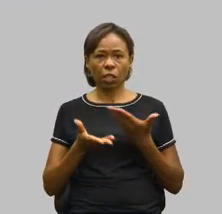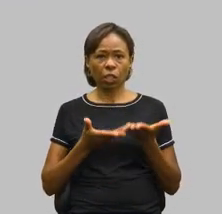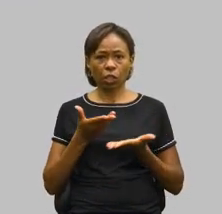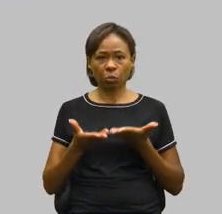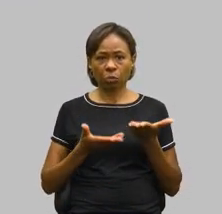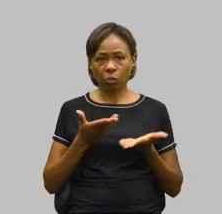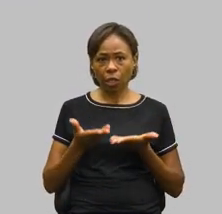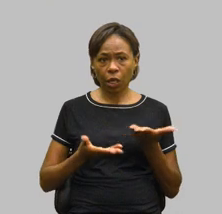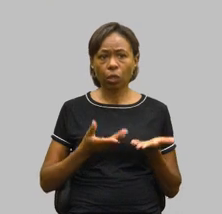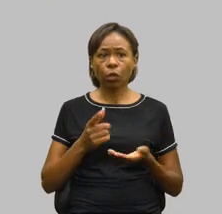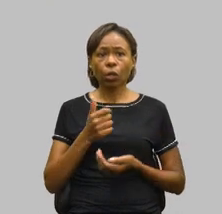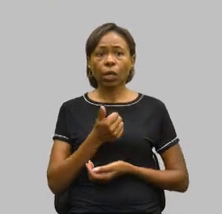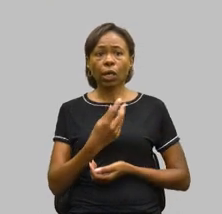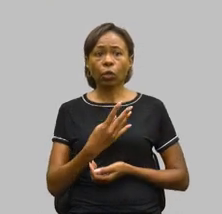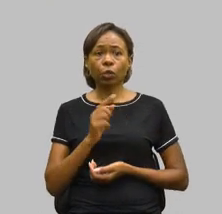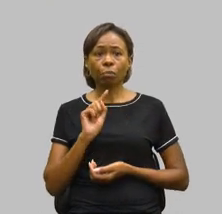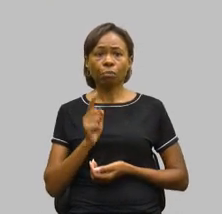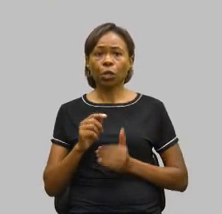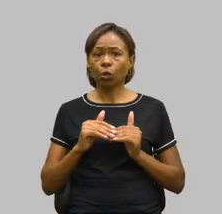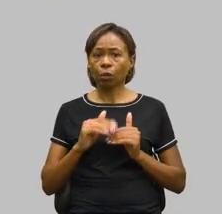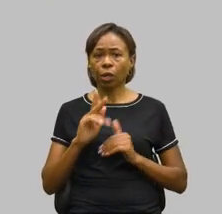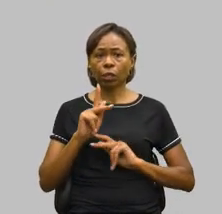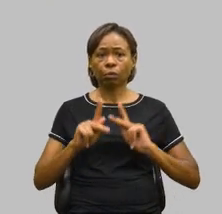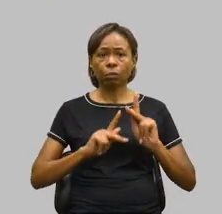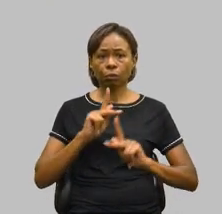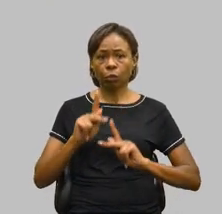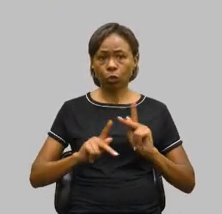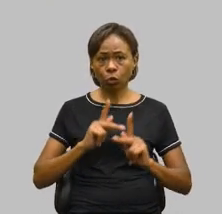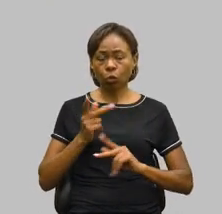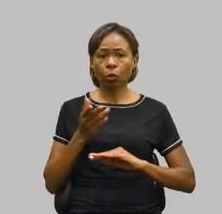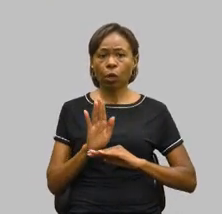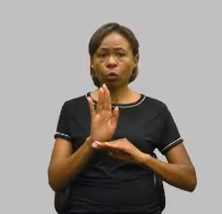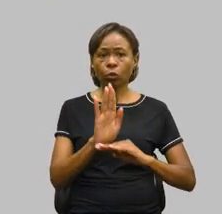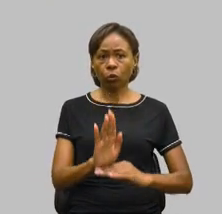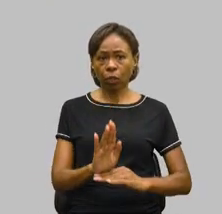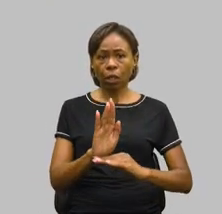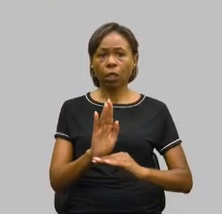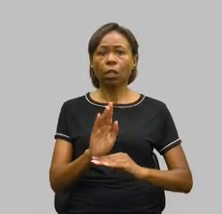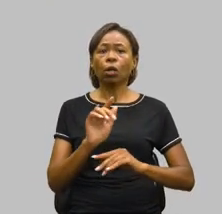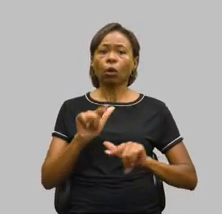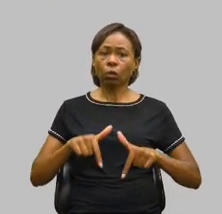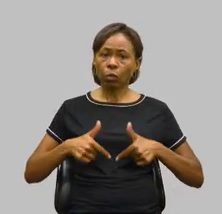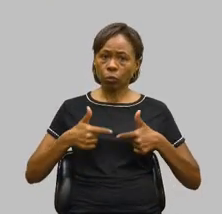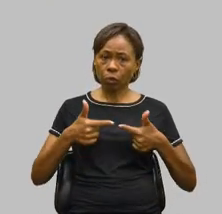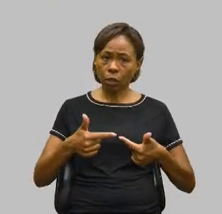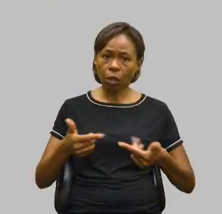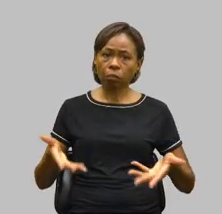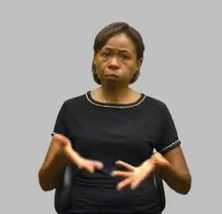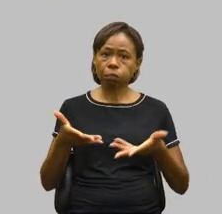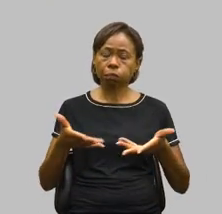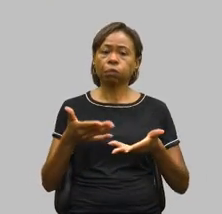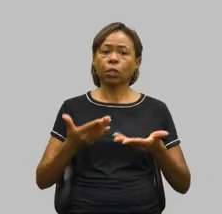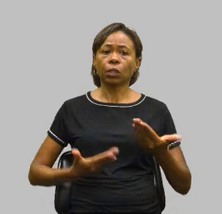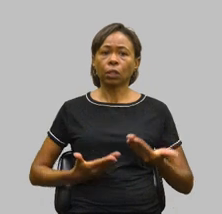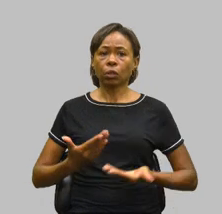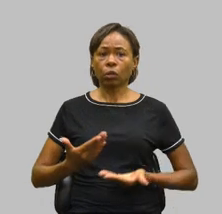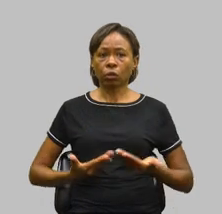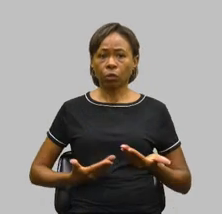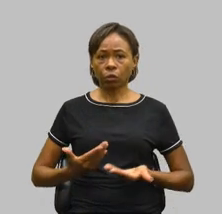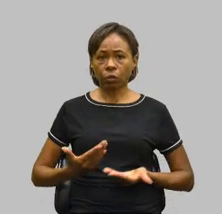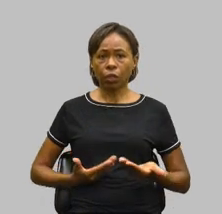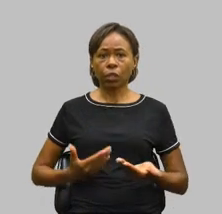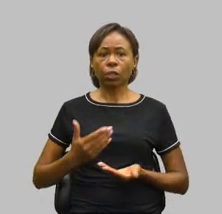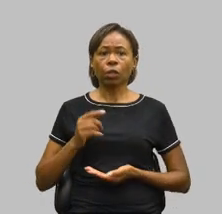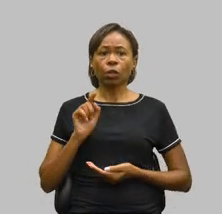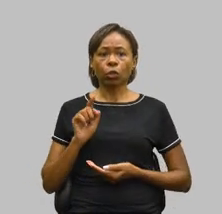pessoas e 14522 mil pessoas alcançadas com ações de promoção a outros serviços no CRD